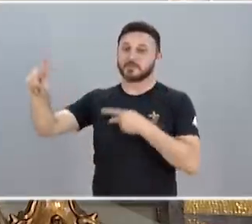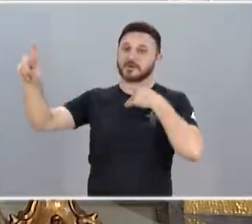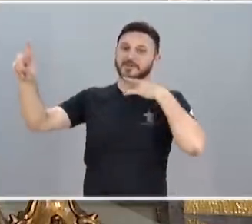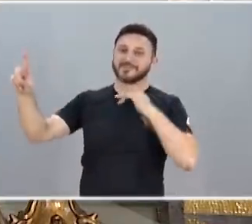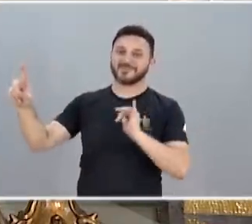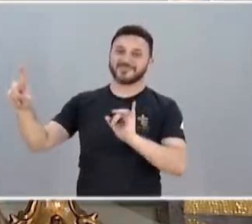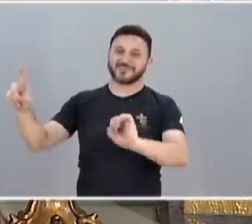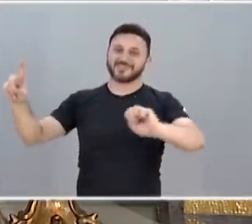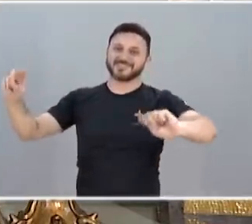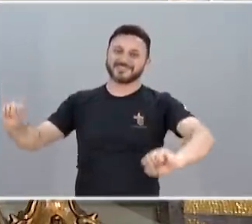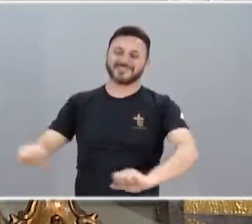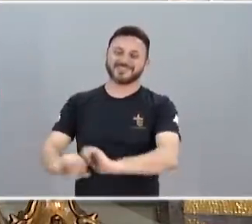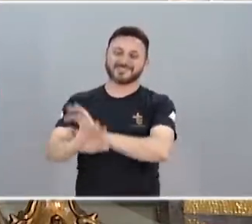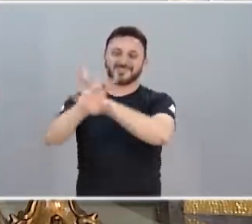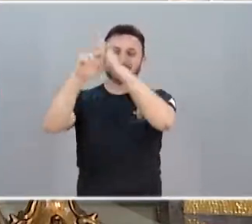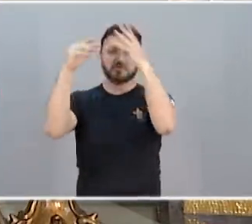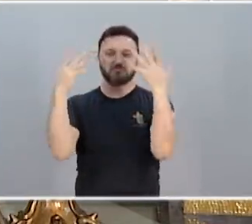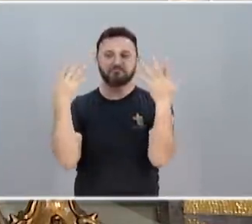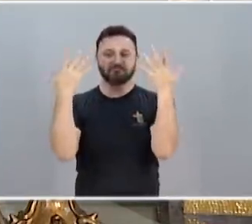Deus Pai no